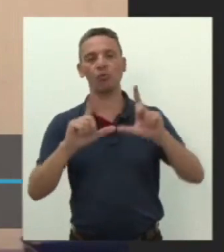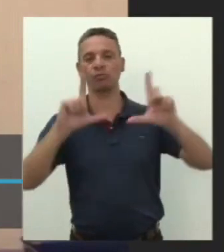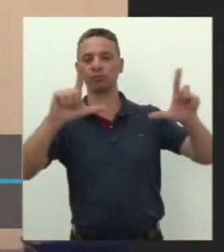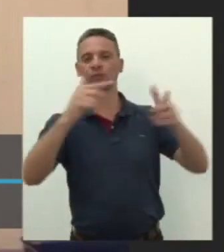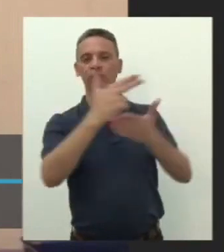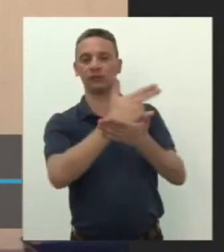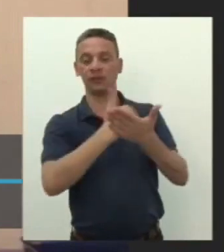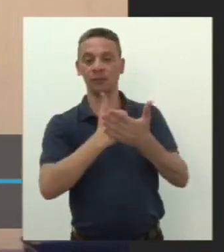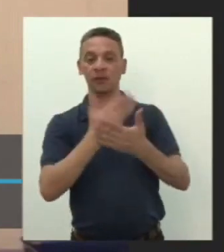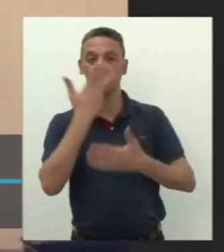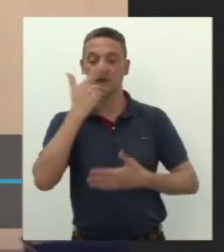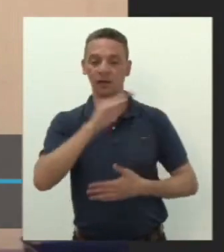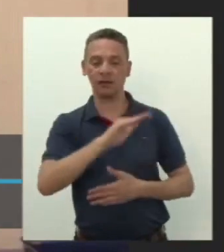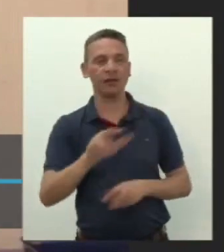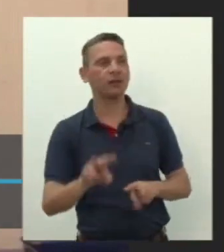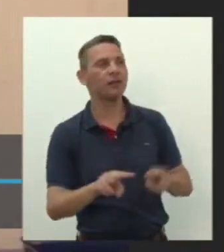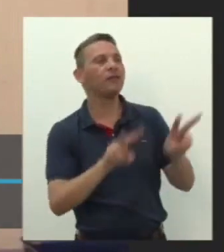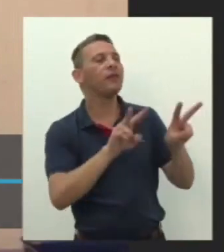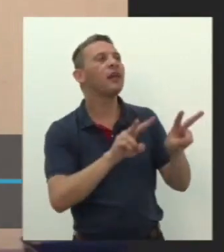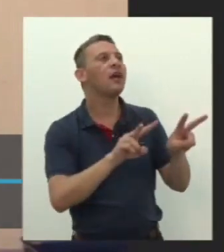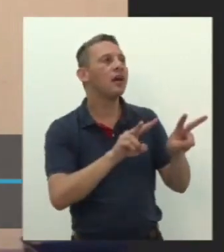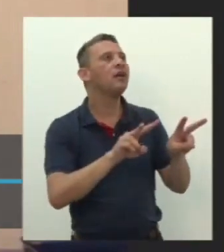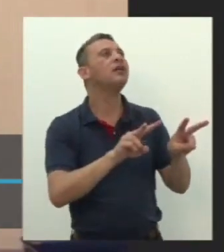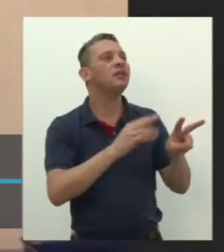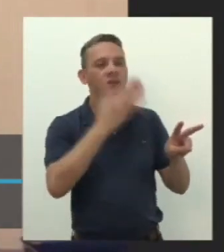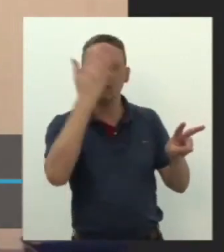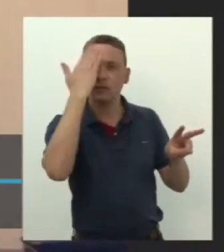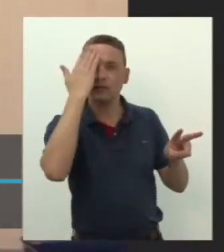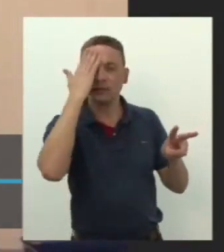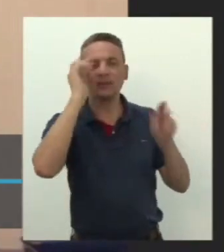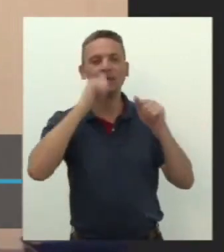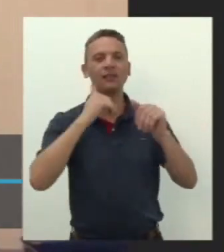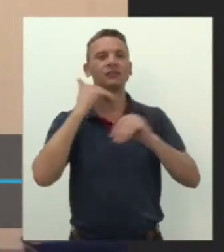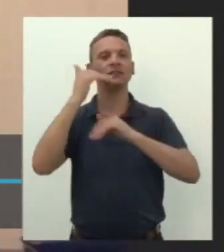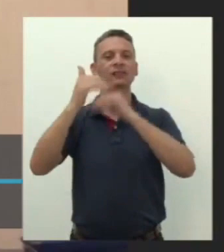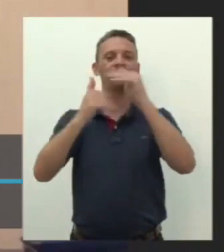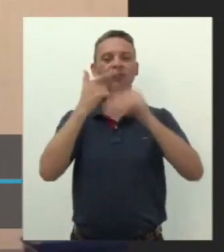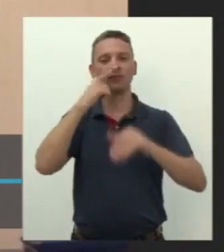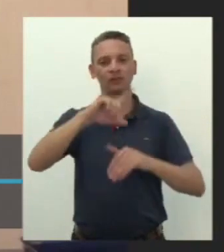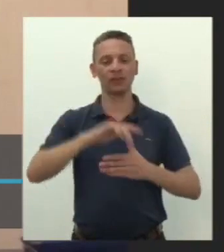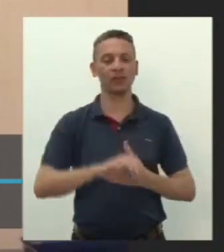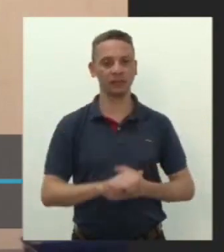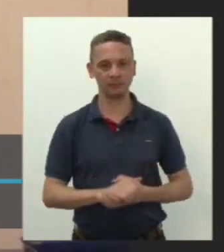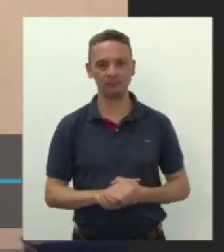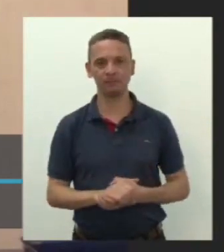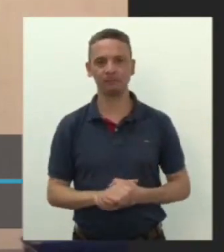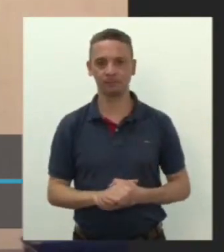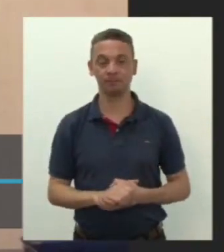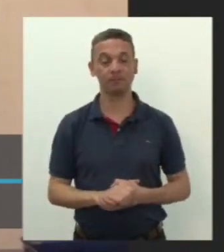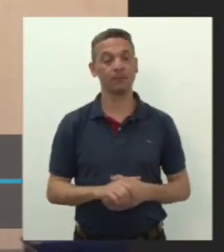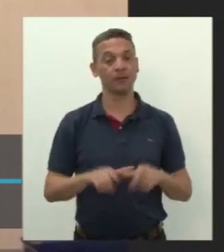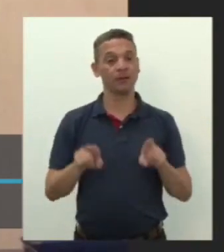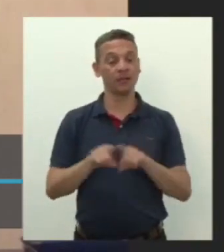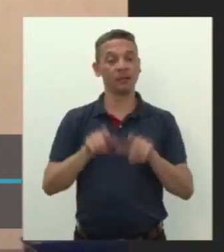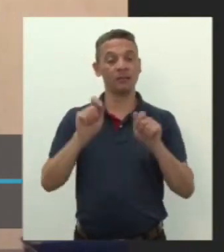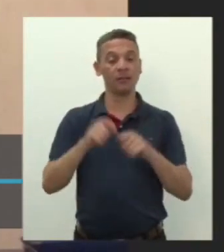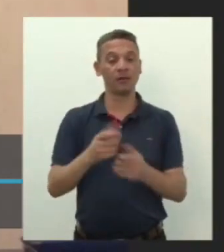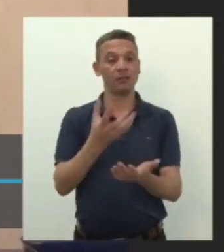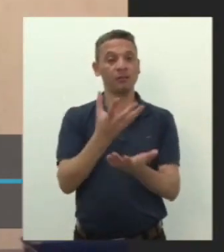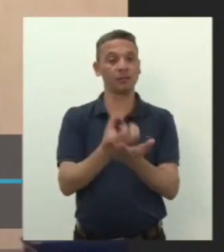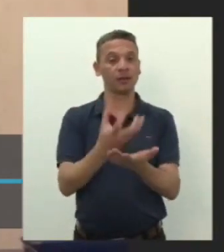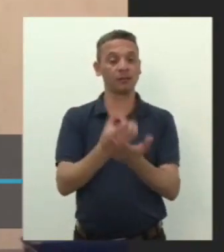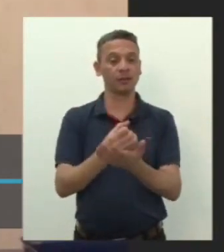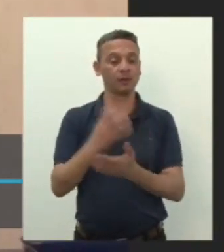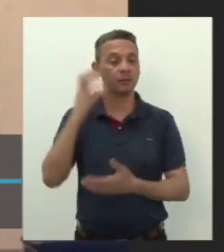possibilita, então, a criança não alfabetizada que também possa desenvolver o que é proposto na atividade, né? E a gravação do áudio, como a Lourdes